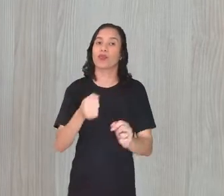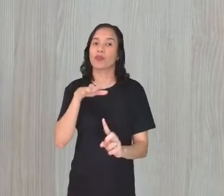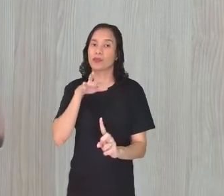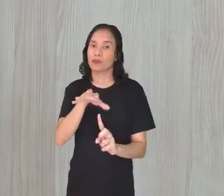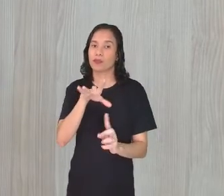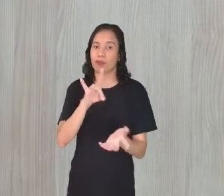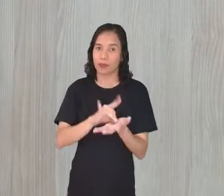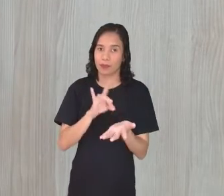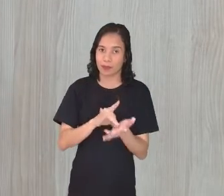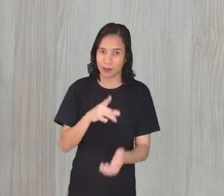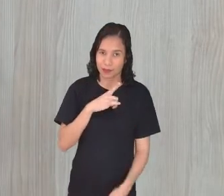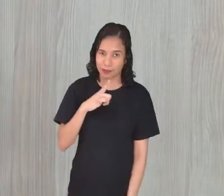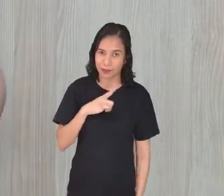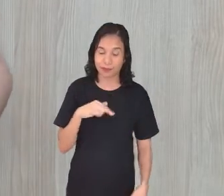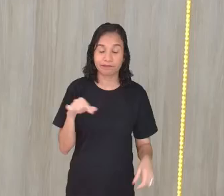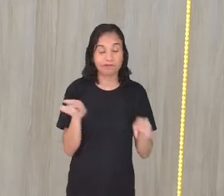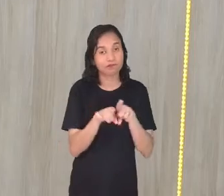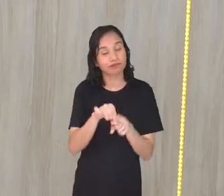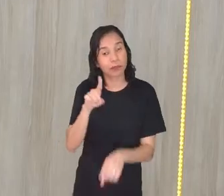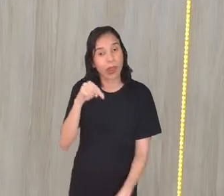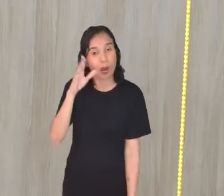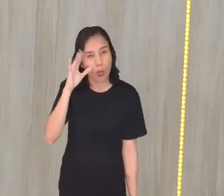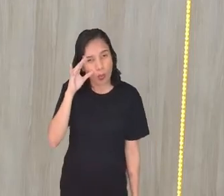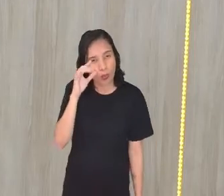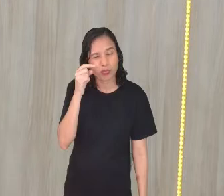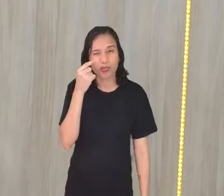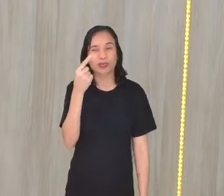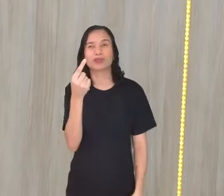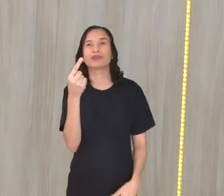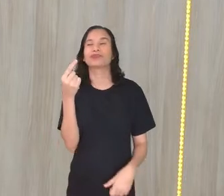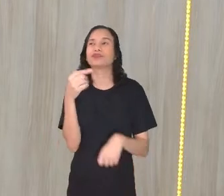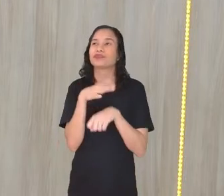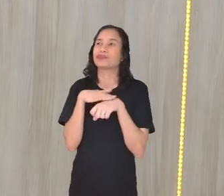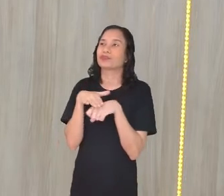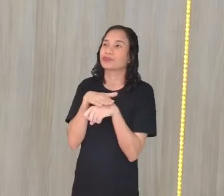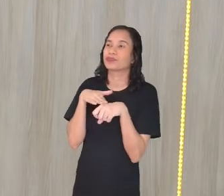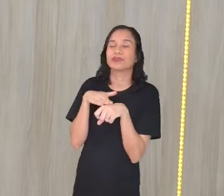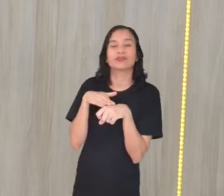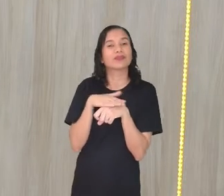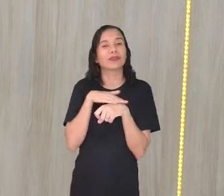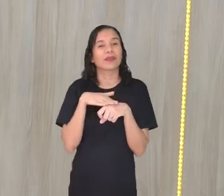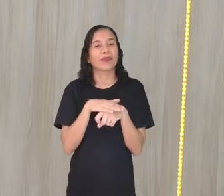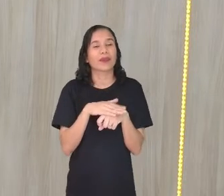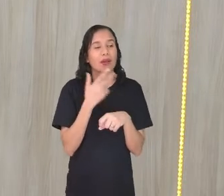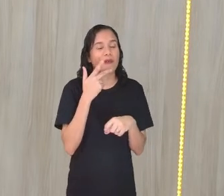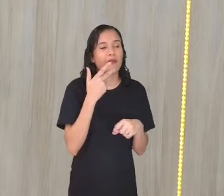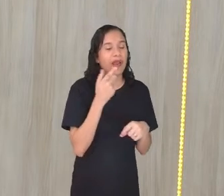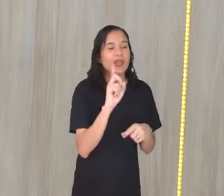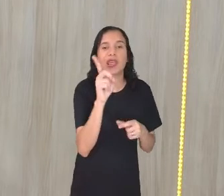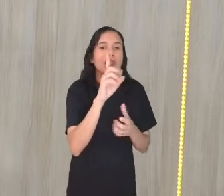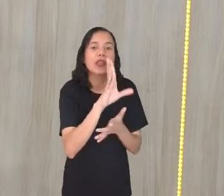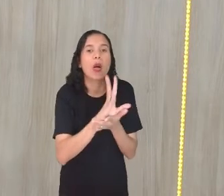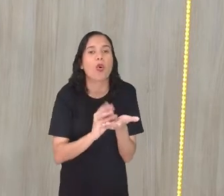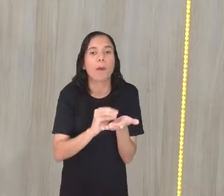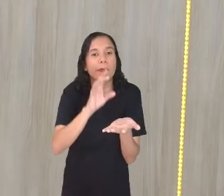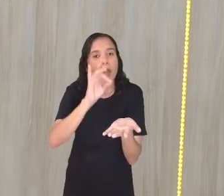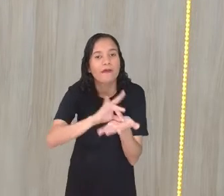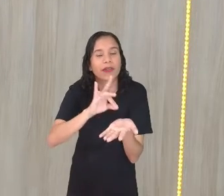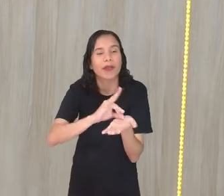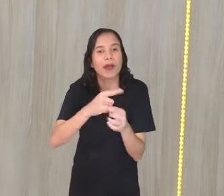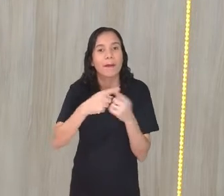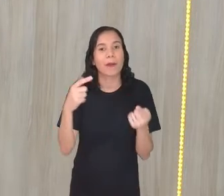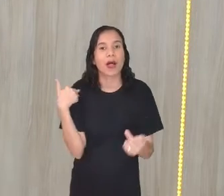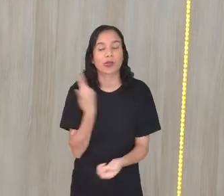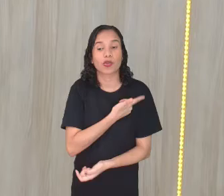né? Sim, demais. E é curioso que você estava falando sobre ele não necessariamente imita o real, mas a gente às vezes só